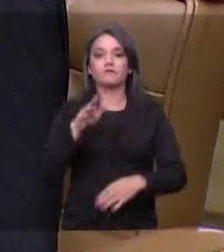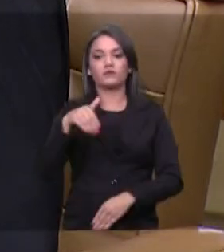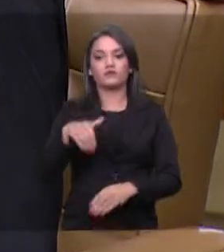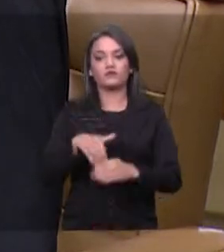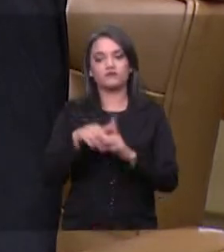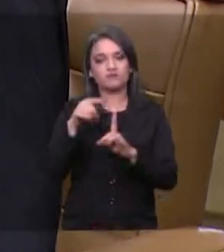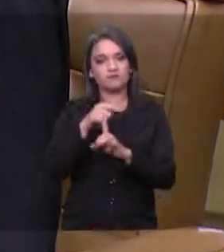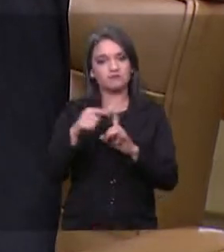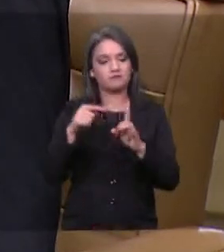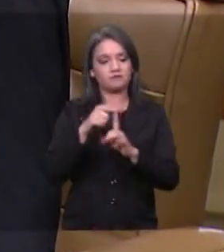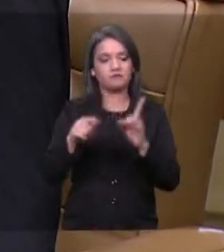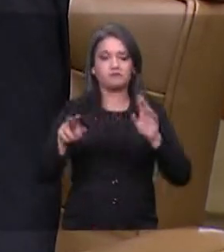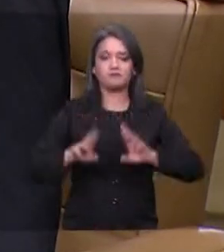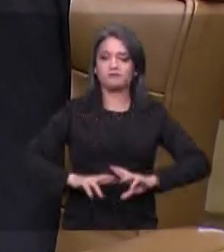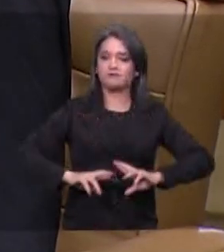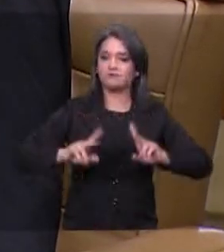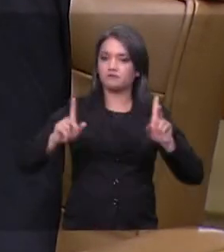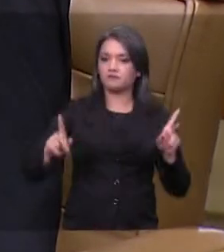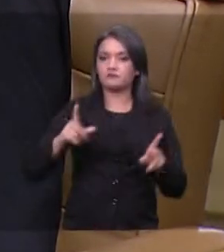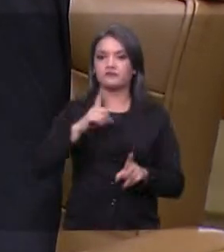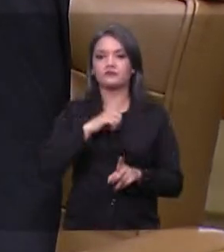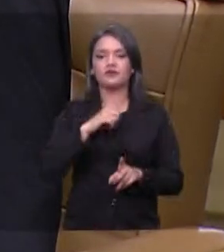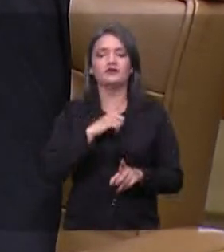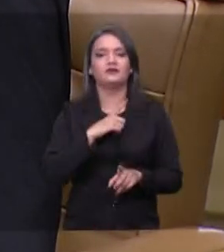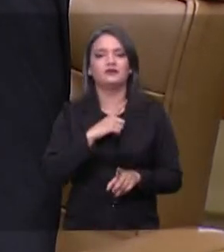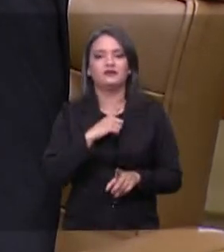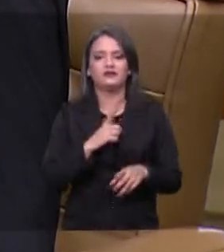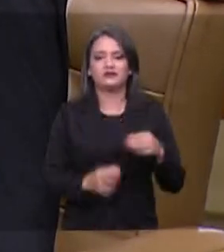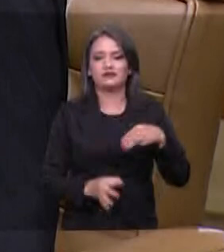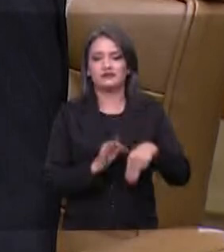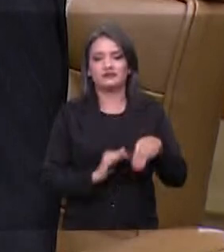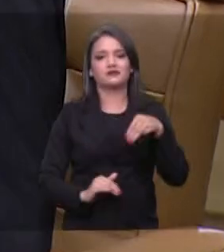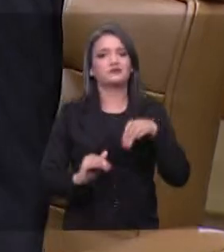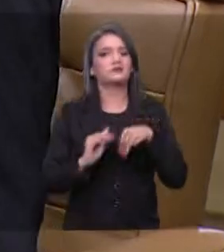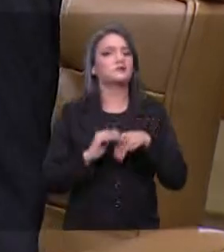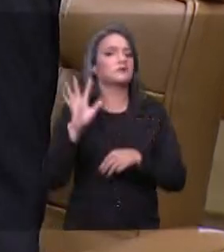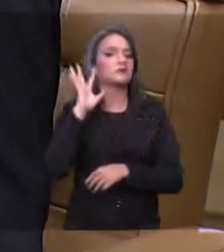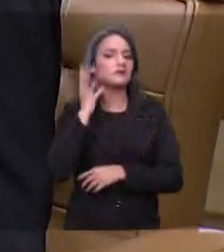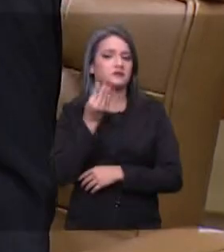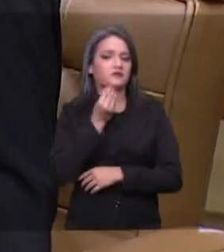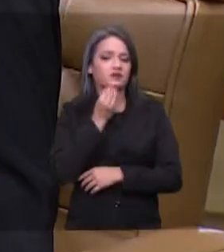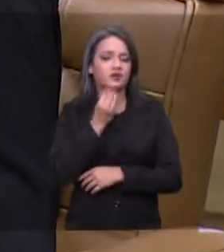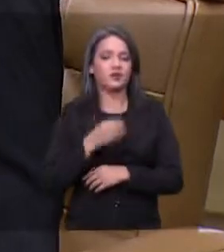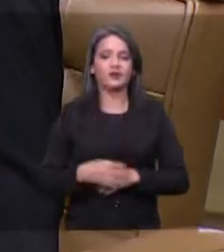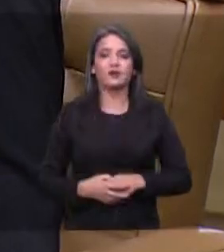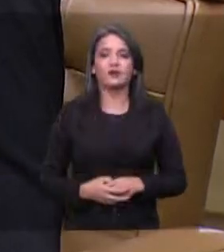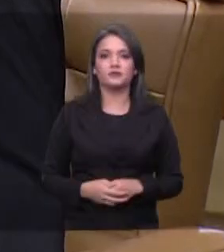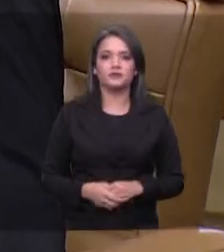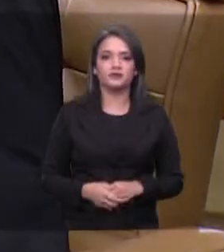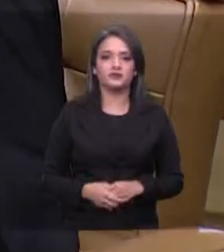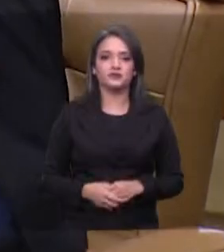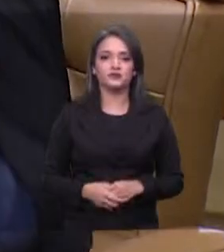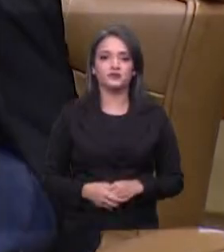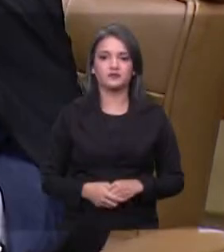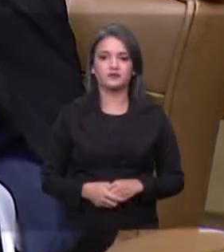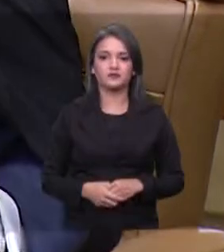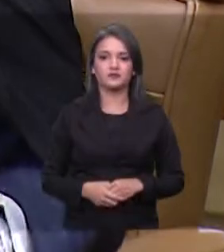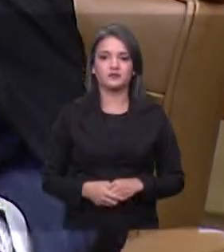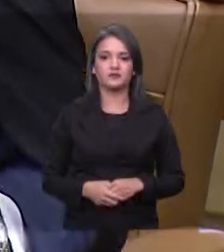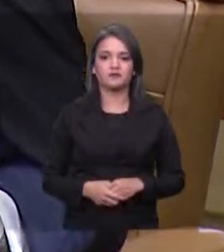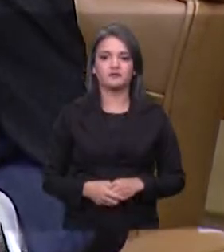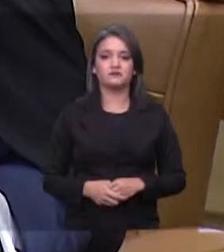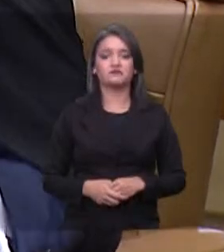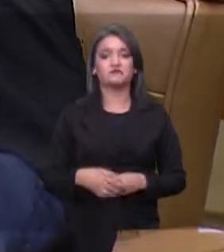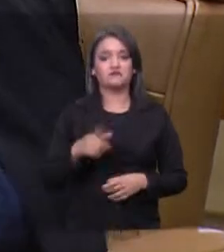parcialmente divergente proferido pelo eminente ministro Dias Toffoli. Eu tenho aqui, eminente presidente,